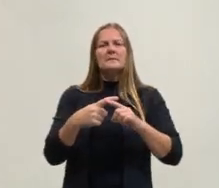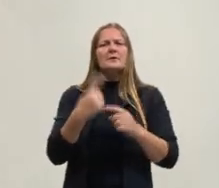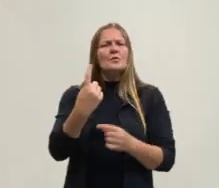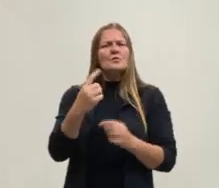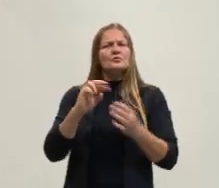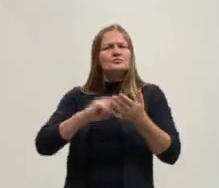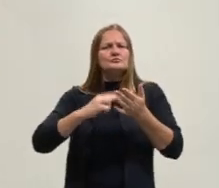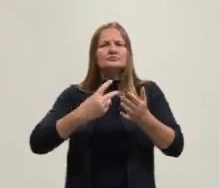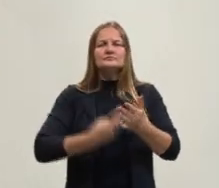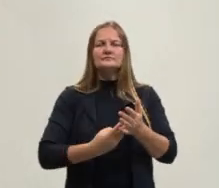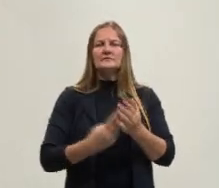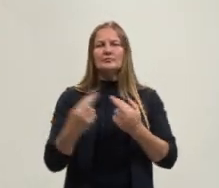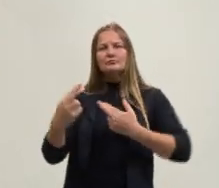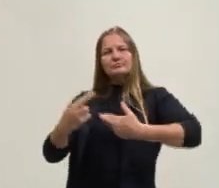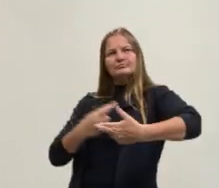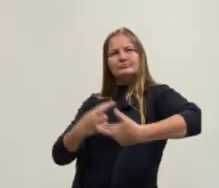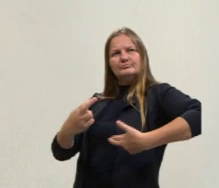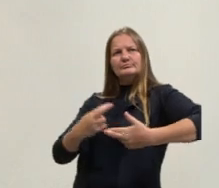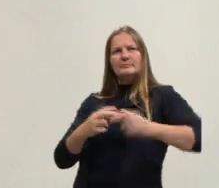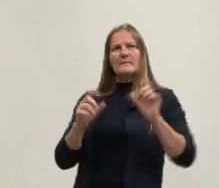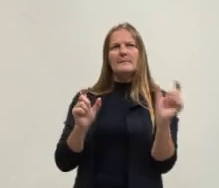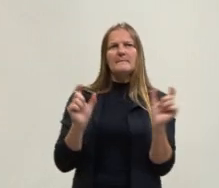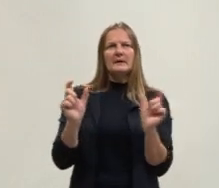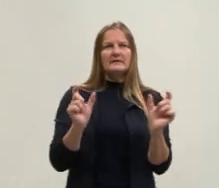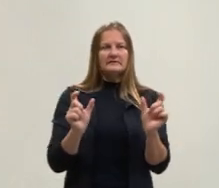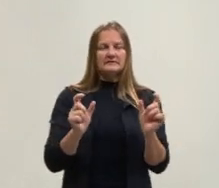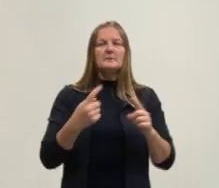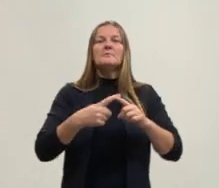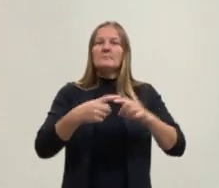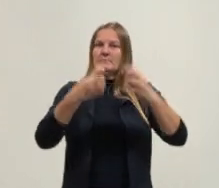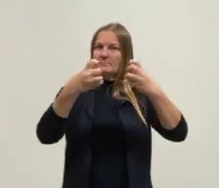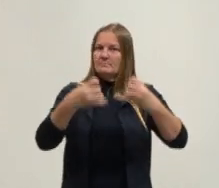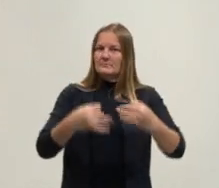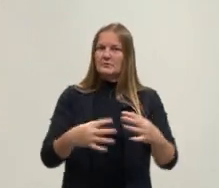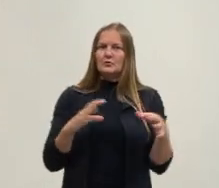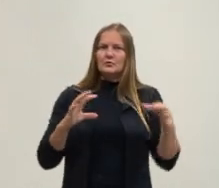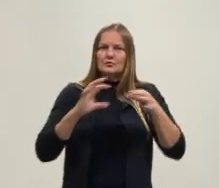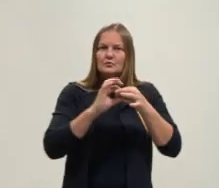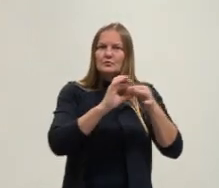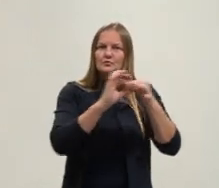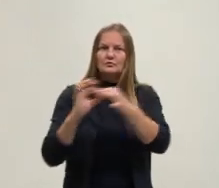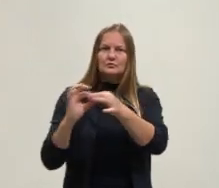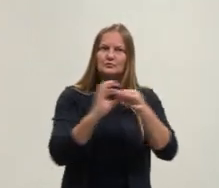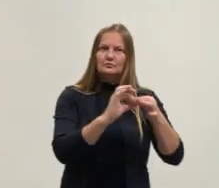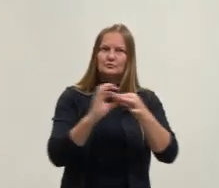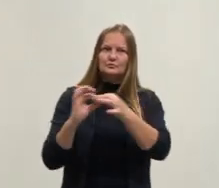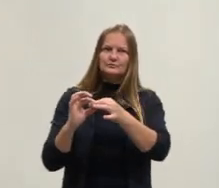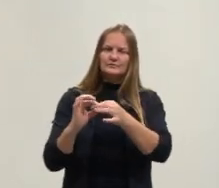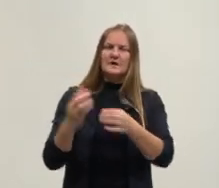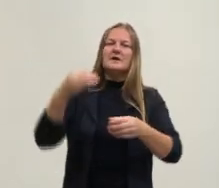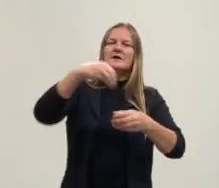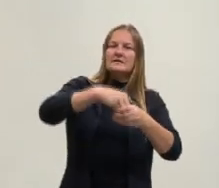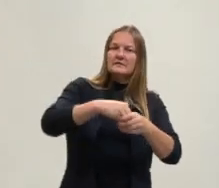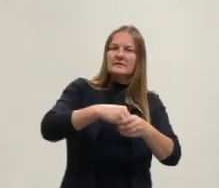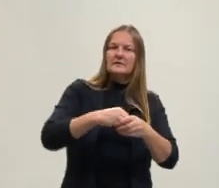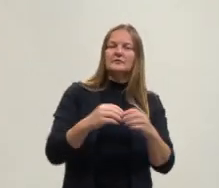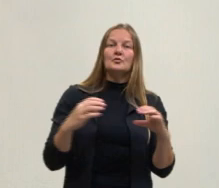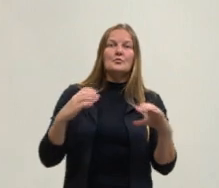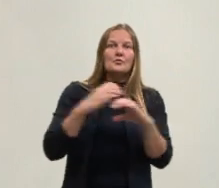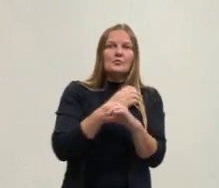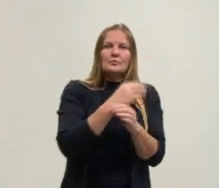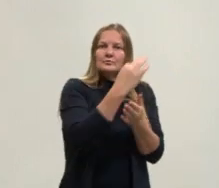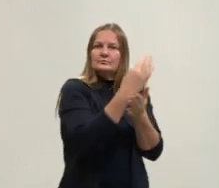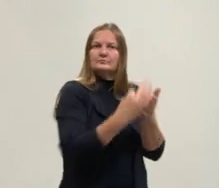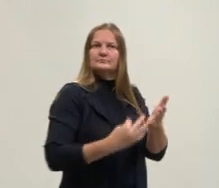significa em relação ao outro né daí a gente vai para parte dos conectivos dos conectores né dentro dessa totalidade